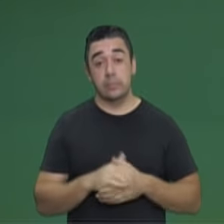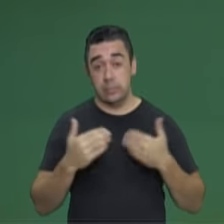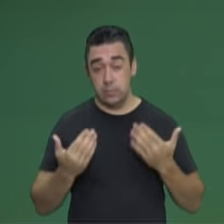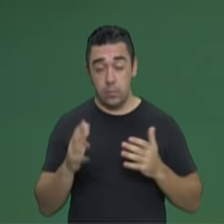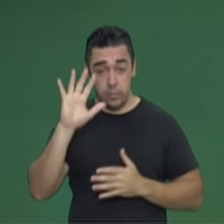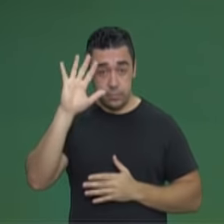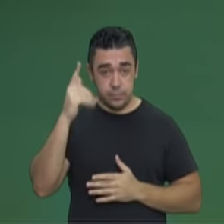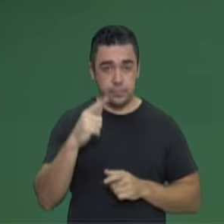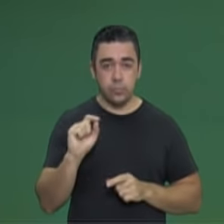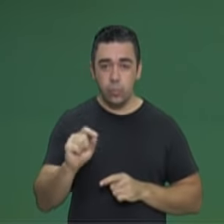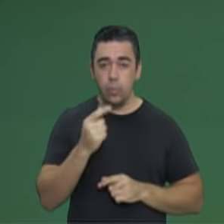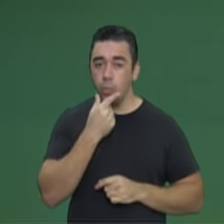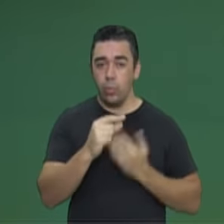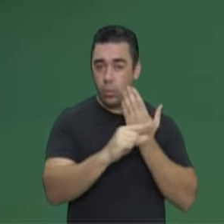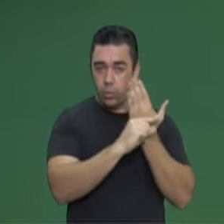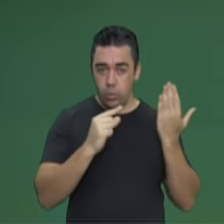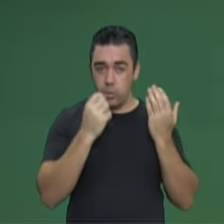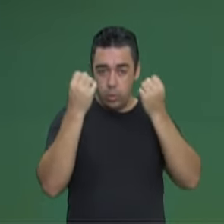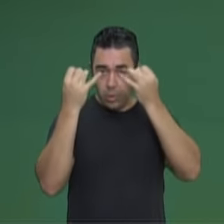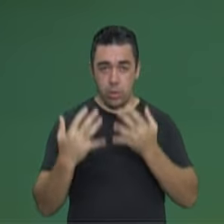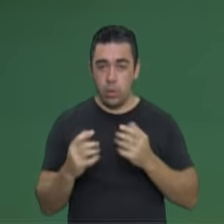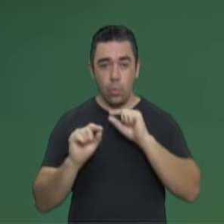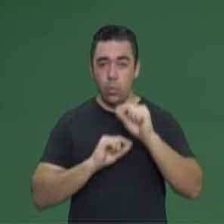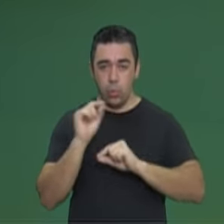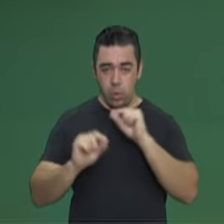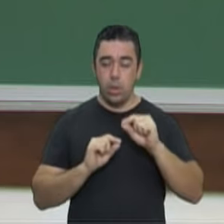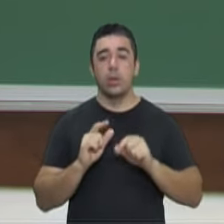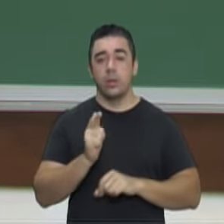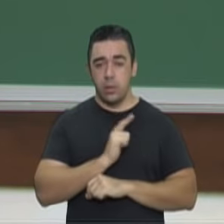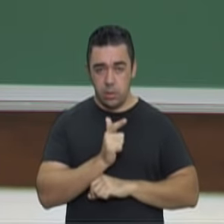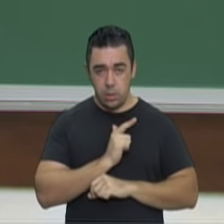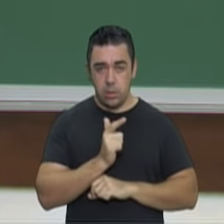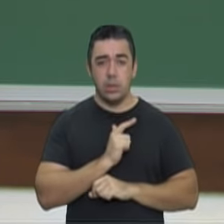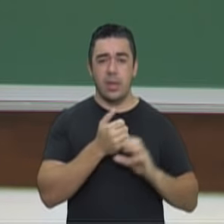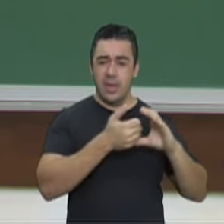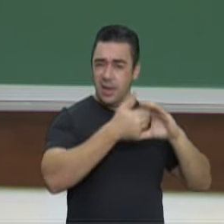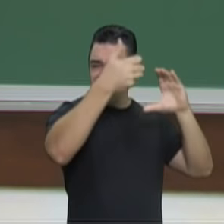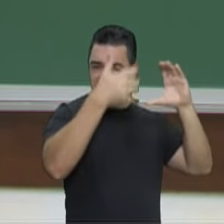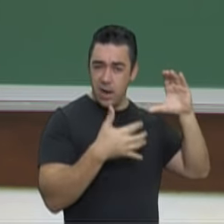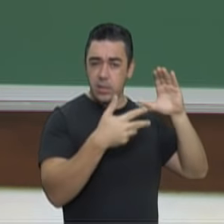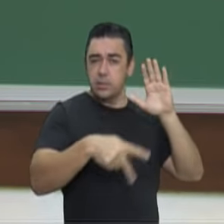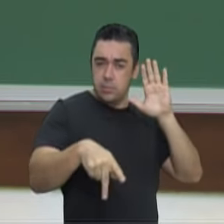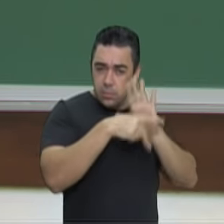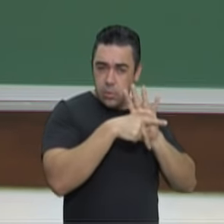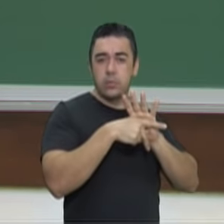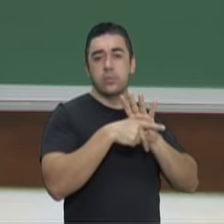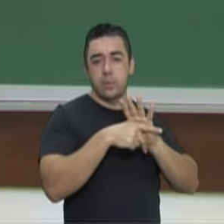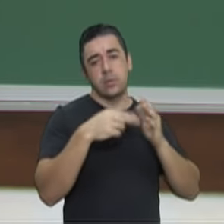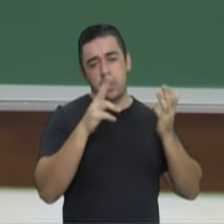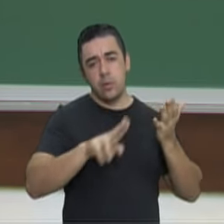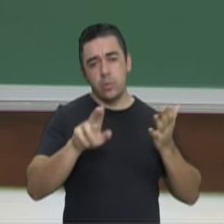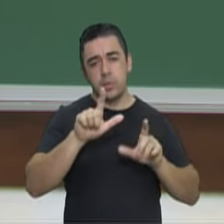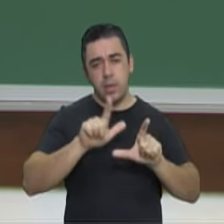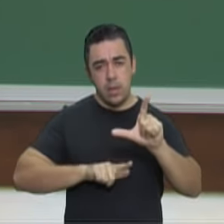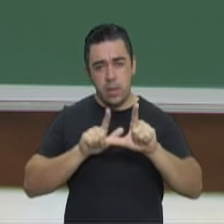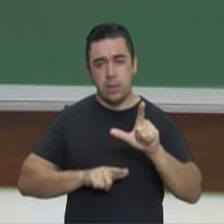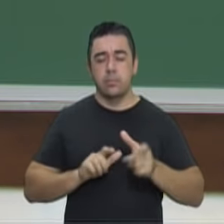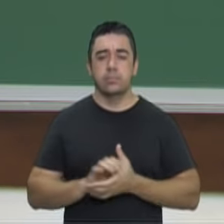condições, de acordo com Kepler, elas vão ser identificadas por letras